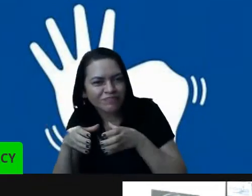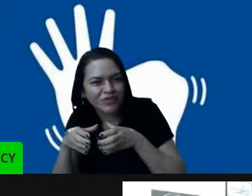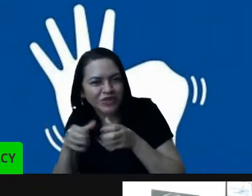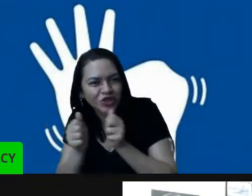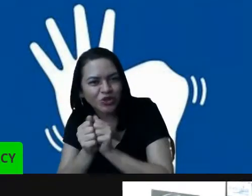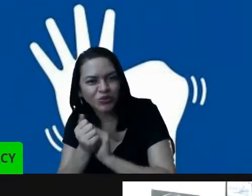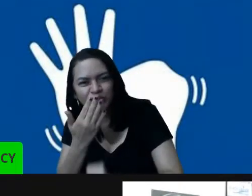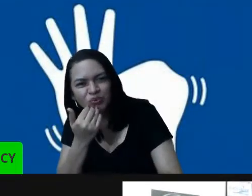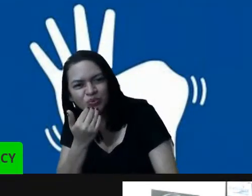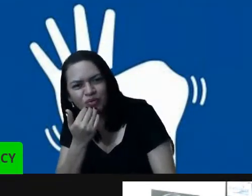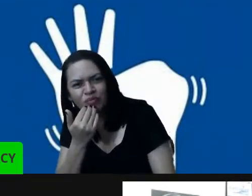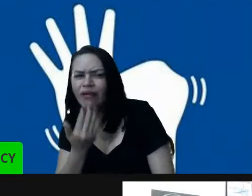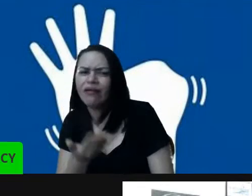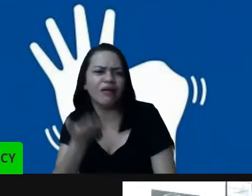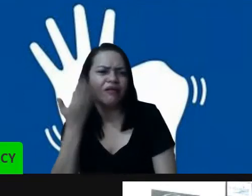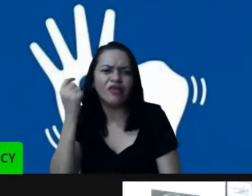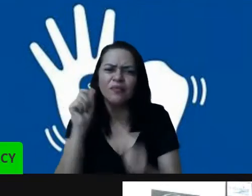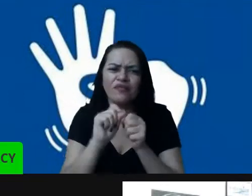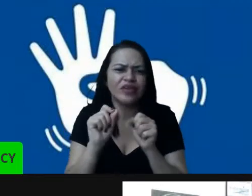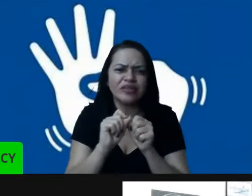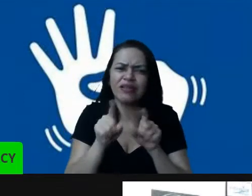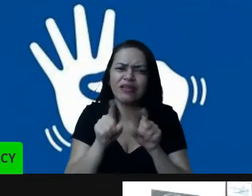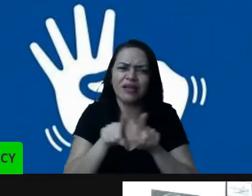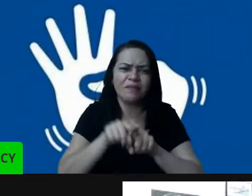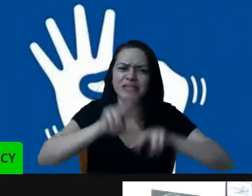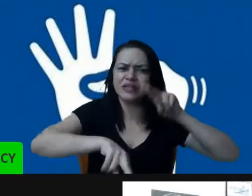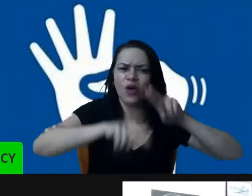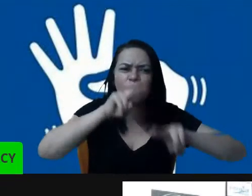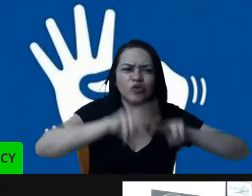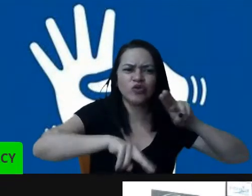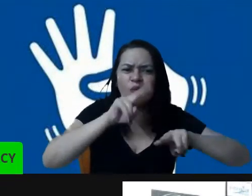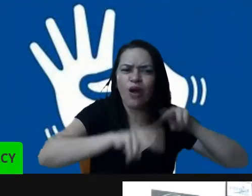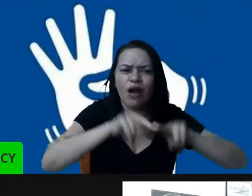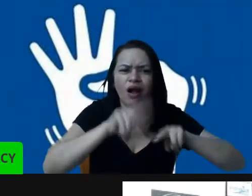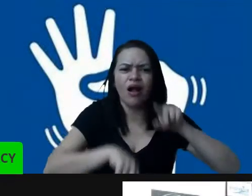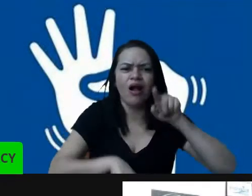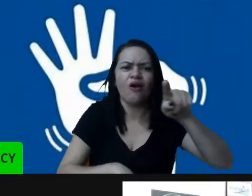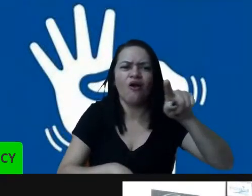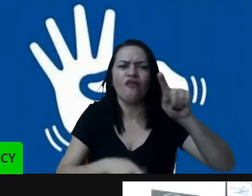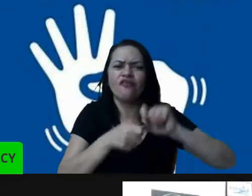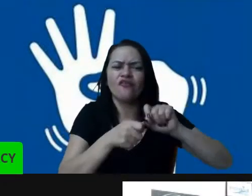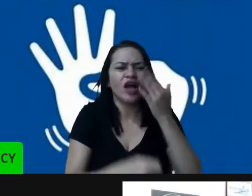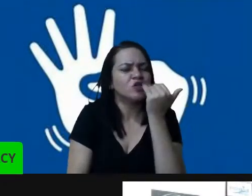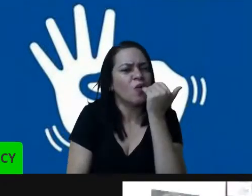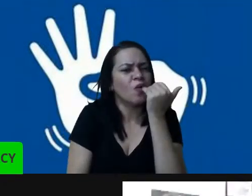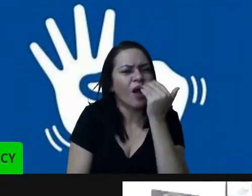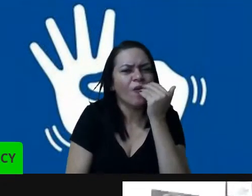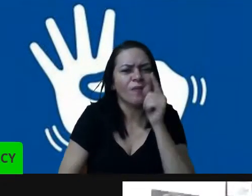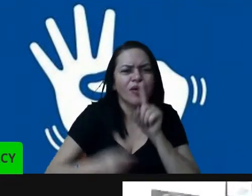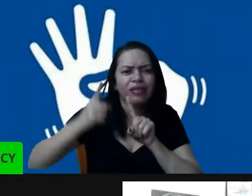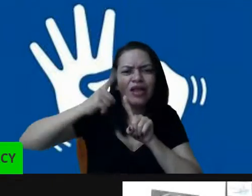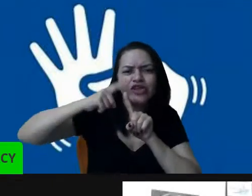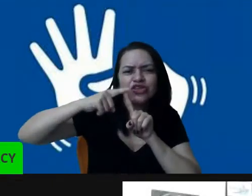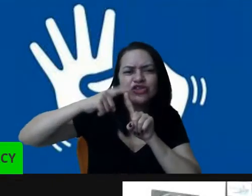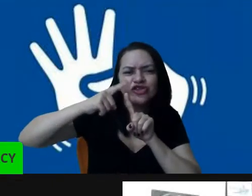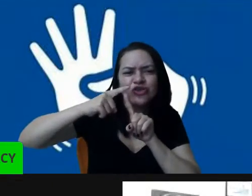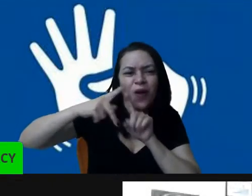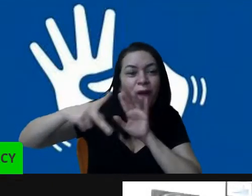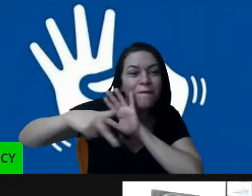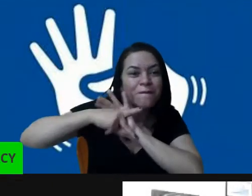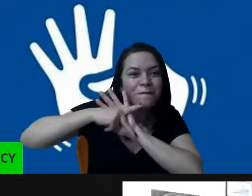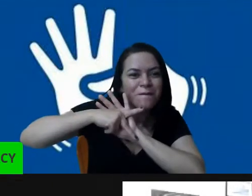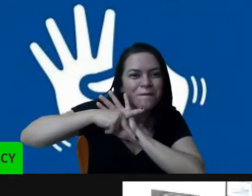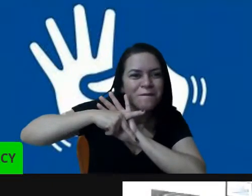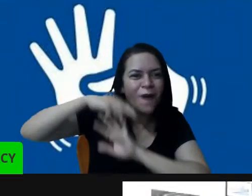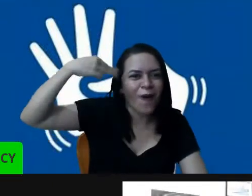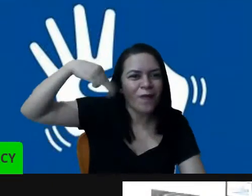Agora, pega a sua esposa, seu filho, faça uma comida. Né, um prato típico maranhense, né? Escute uma